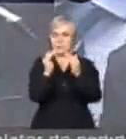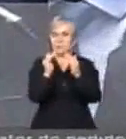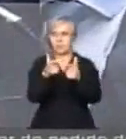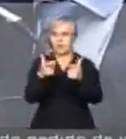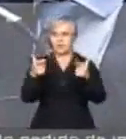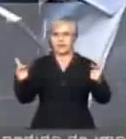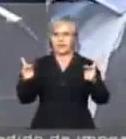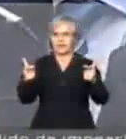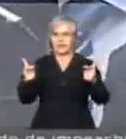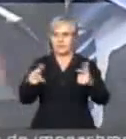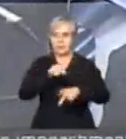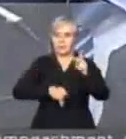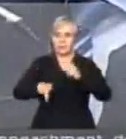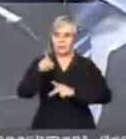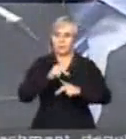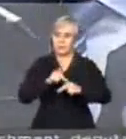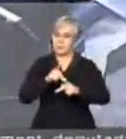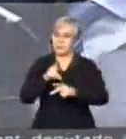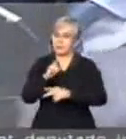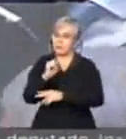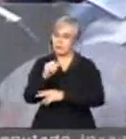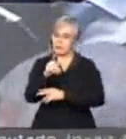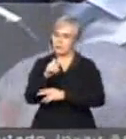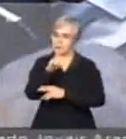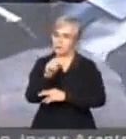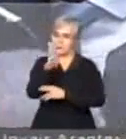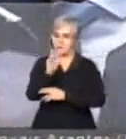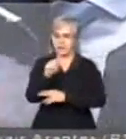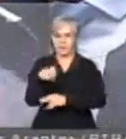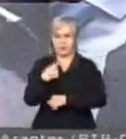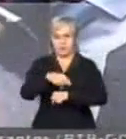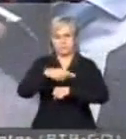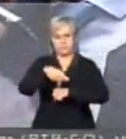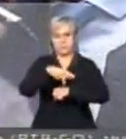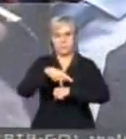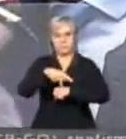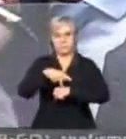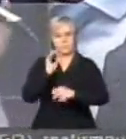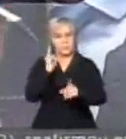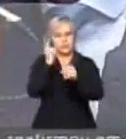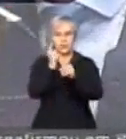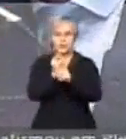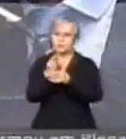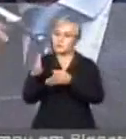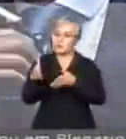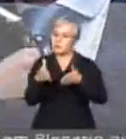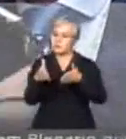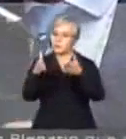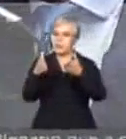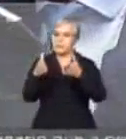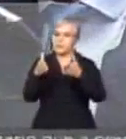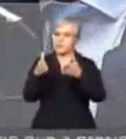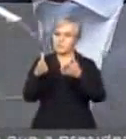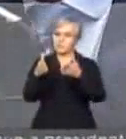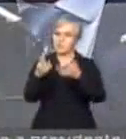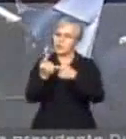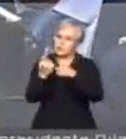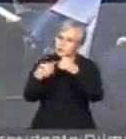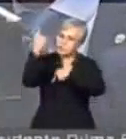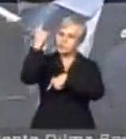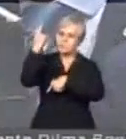à grande maioria da população capixaba, e para que nosso país encontre novamente o rumo